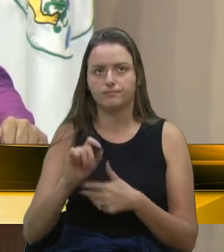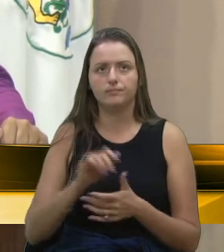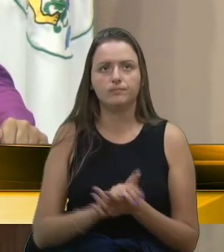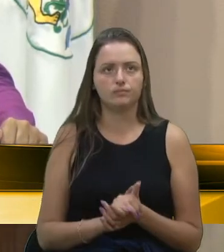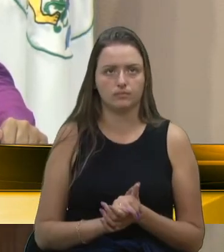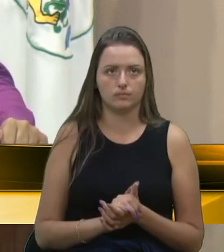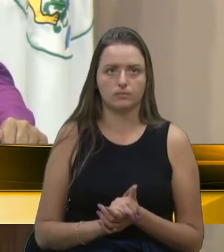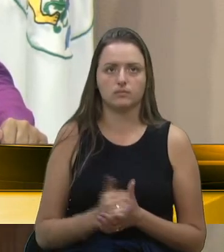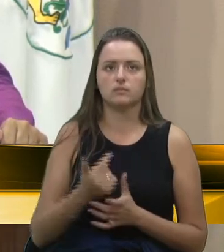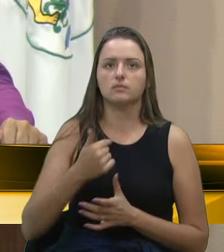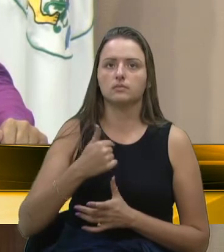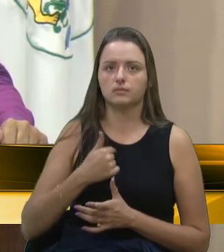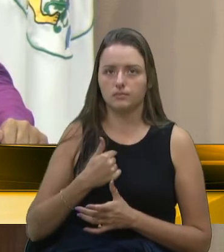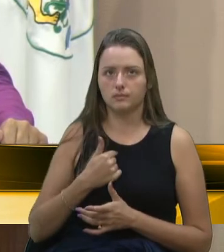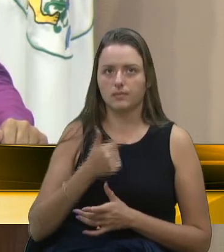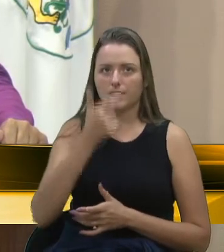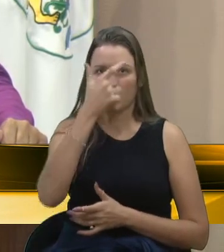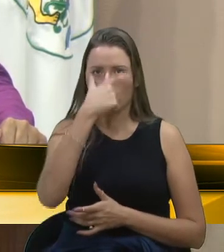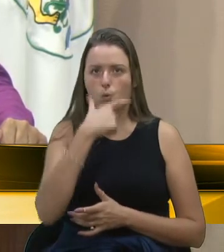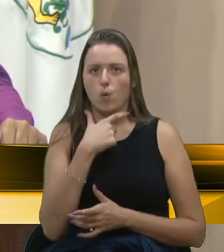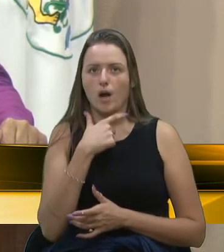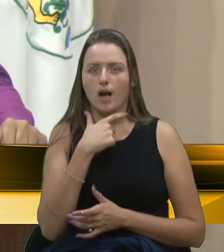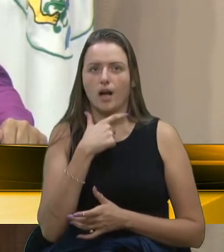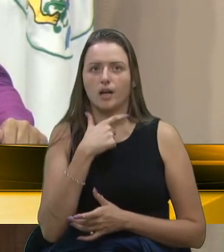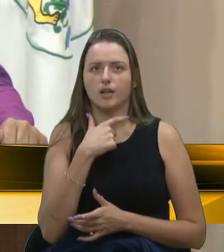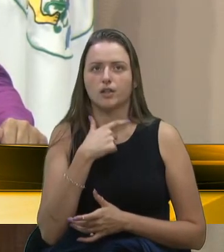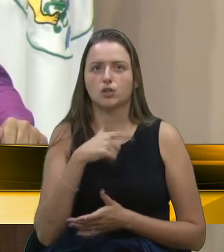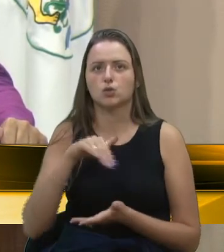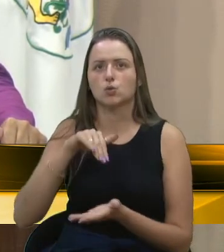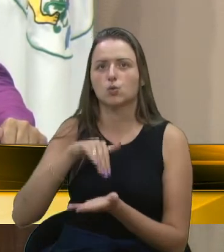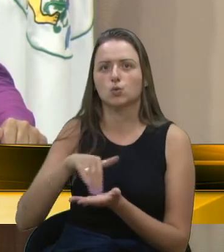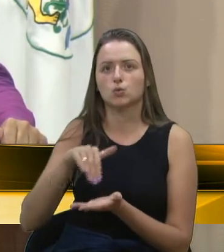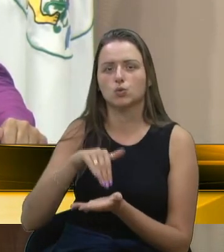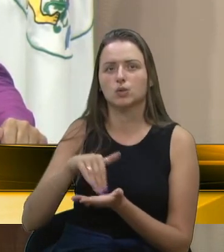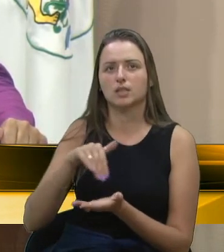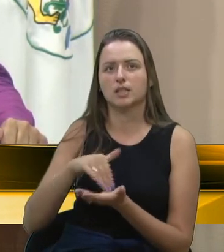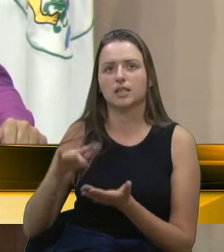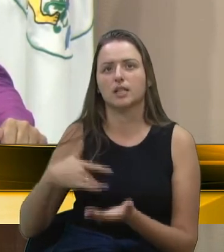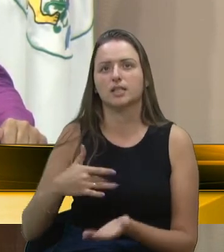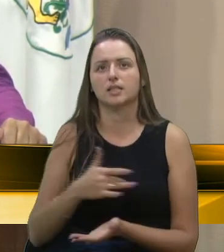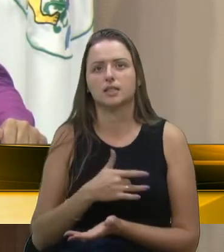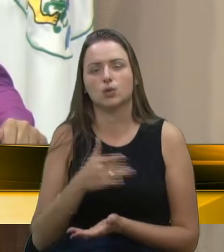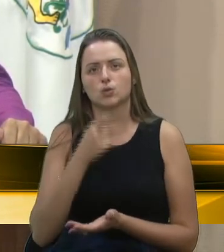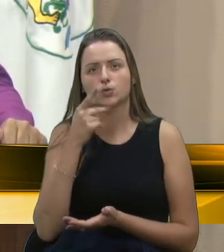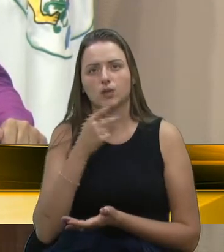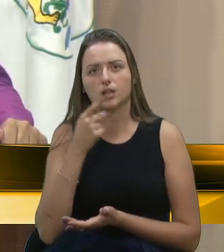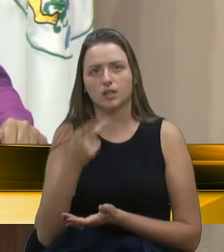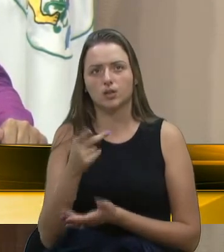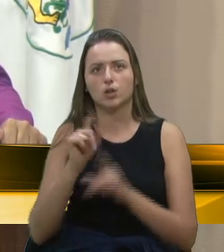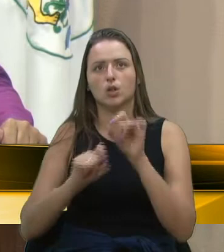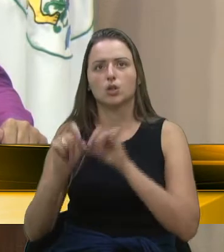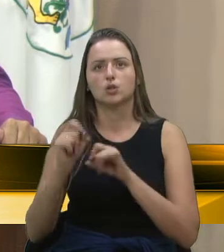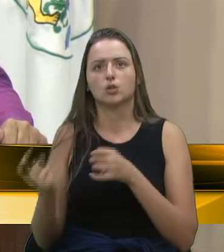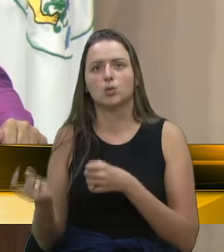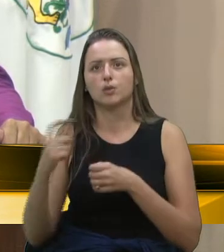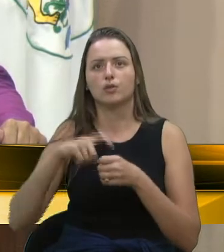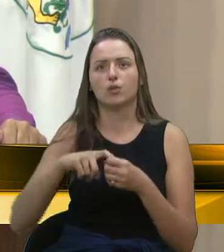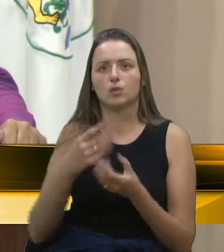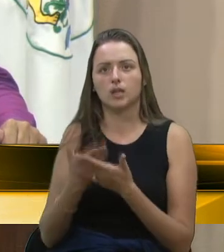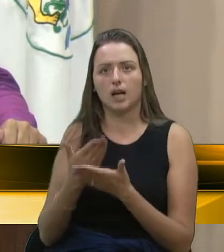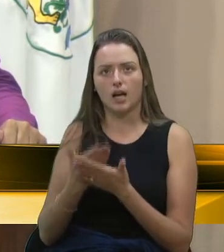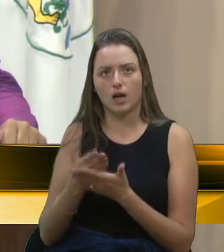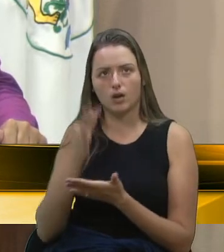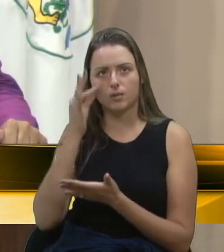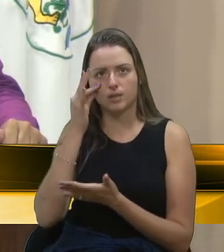Eu, inclusive, acho precipitado a fala que a secretária de Saúde fez aqui sobre o retorno das aulas presenciais.